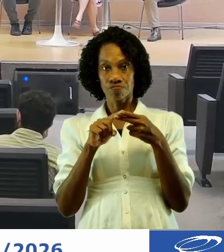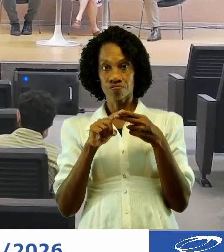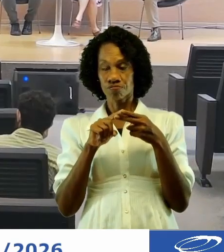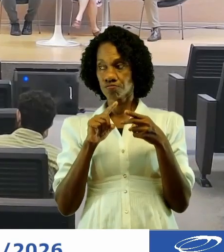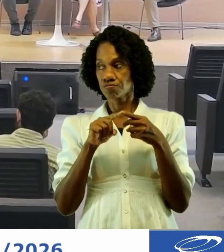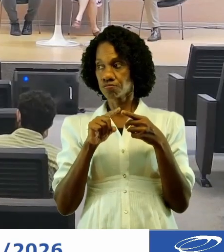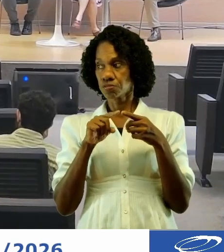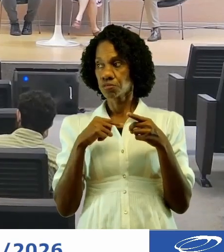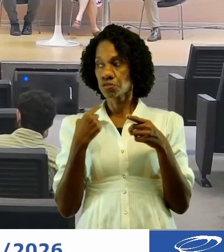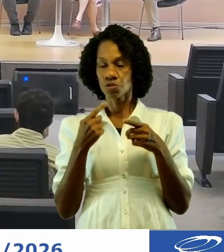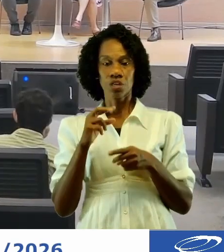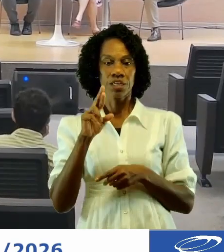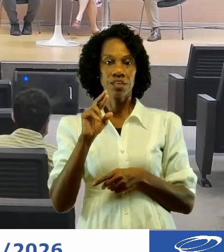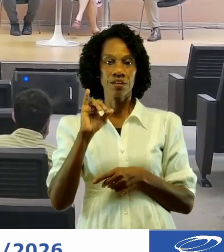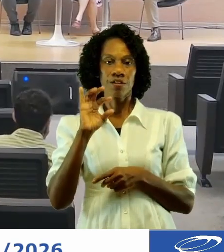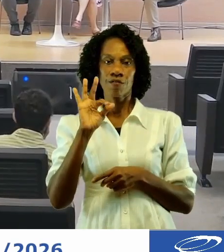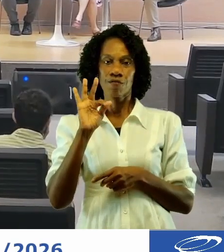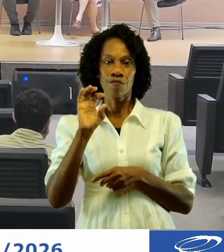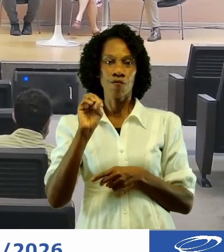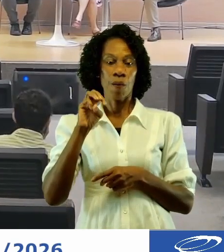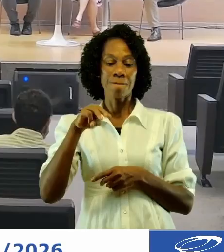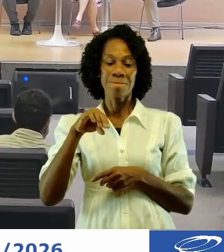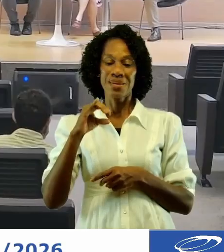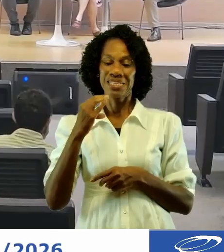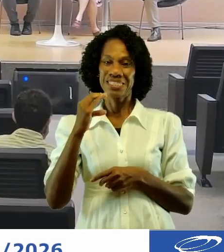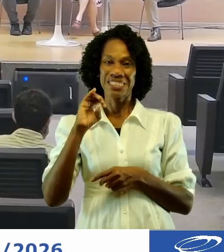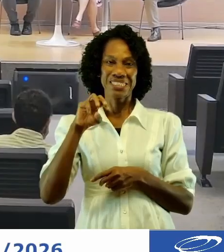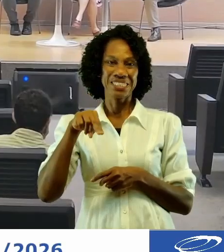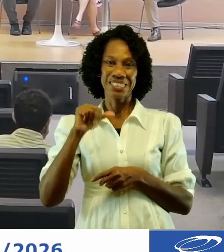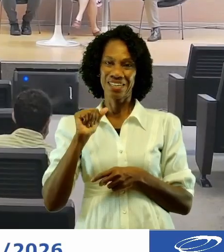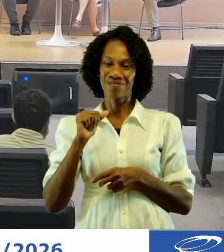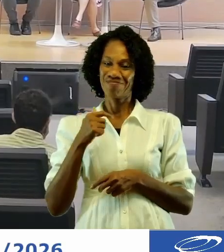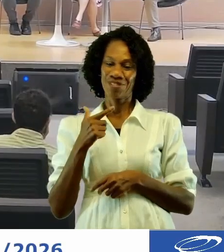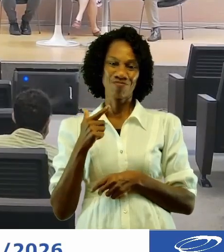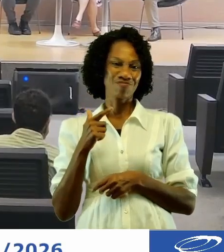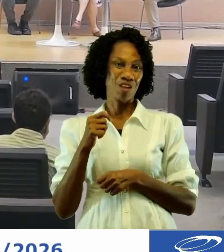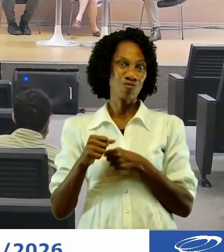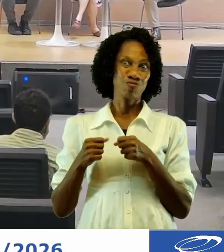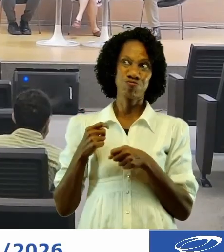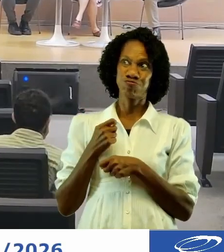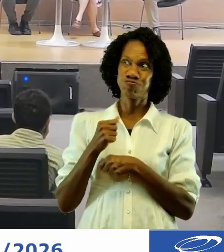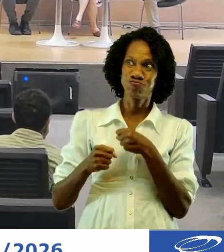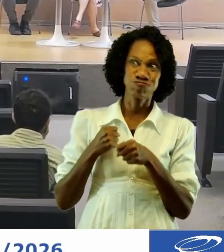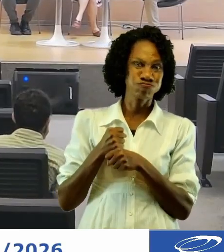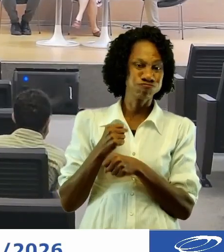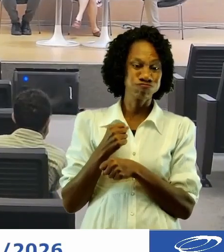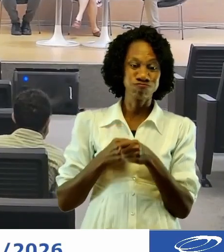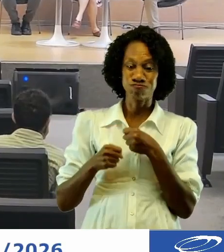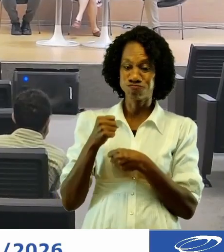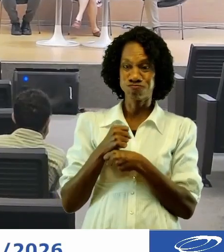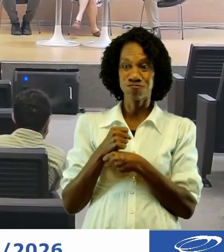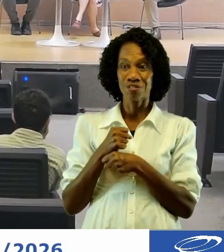sem rifampicina há muitos anos, né? E isso tem impactado no tratamento, principalmente para a troca para via oral, né, para